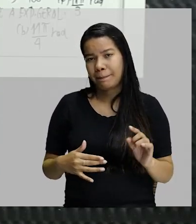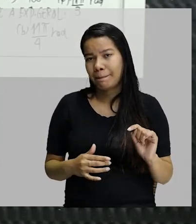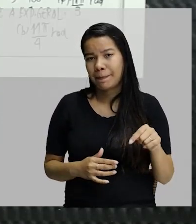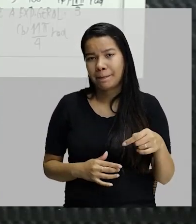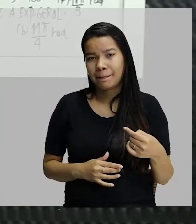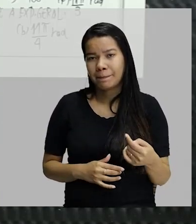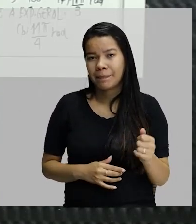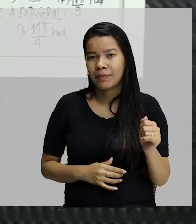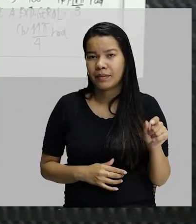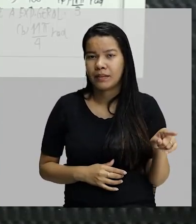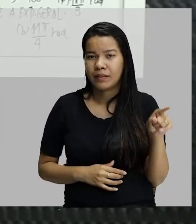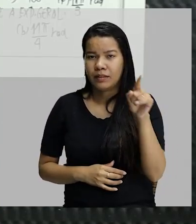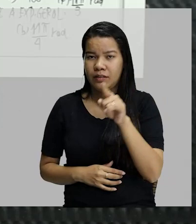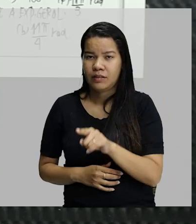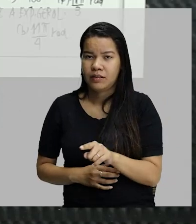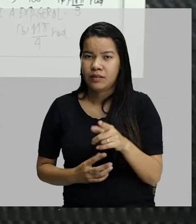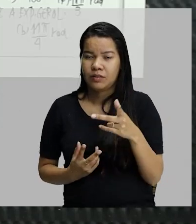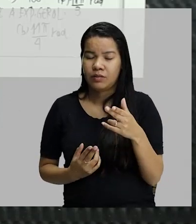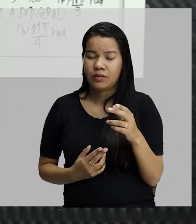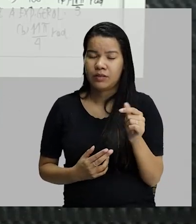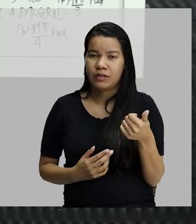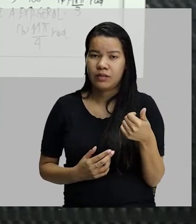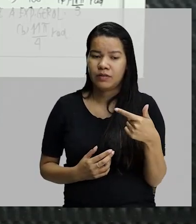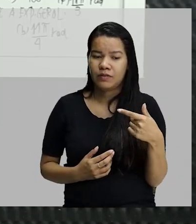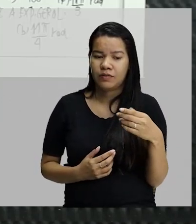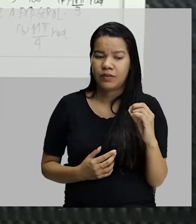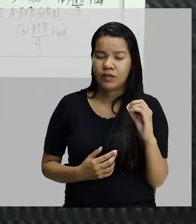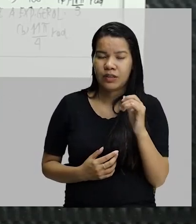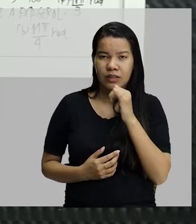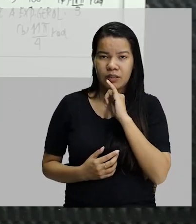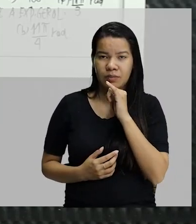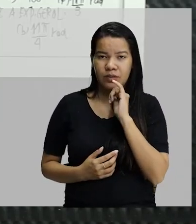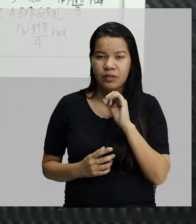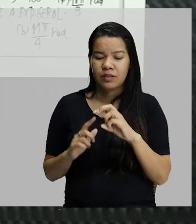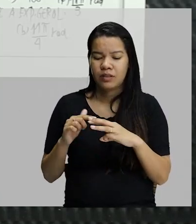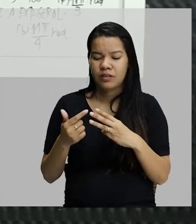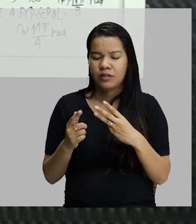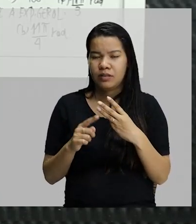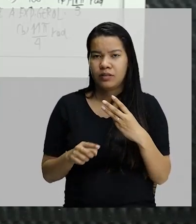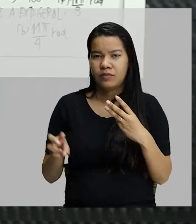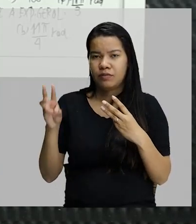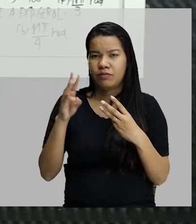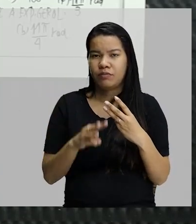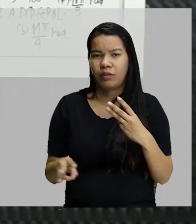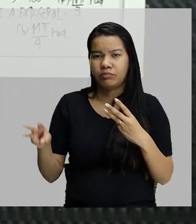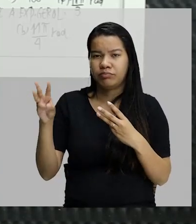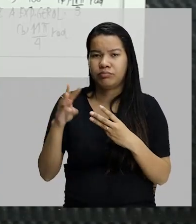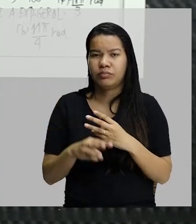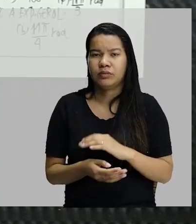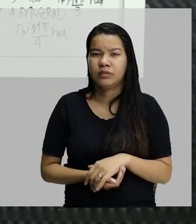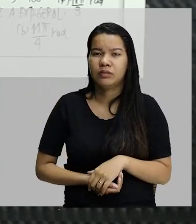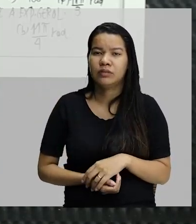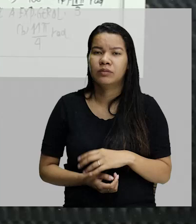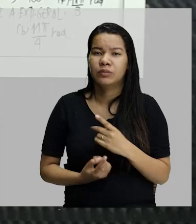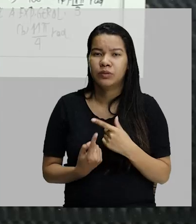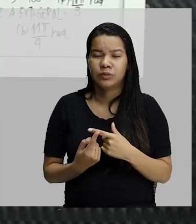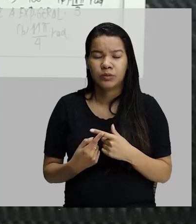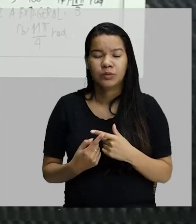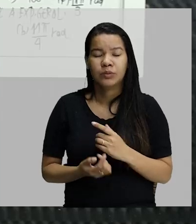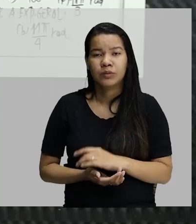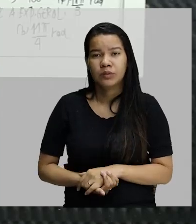que é côngruo a esse de 120. Que deu 3 voltas, eu multiplico o K por 3. Tá? E assim